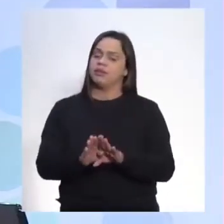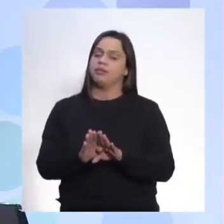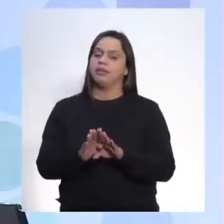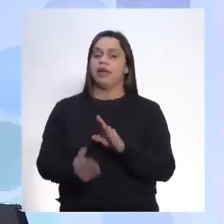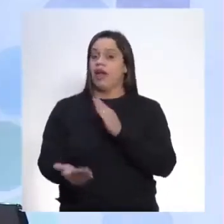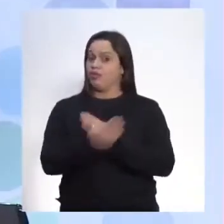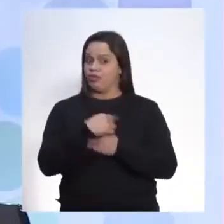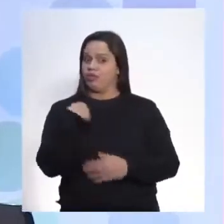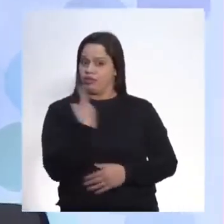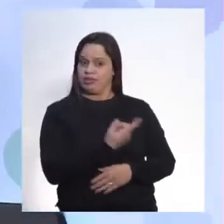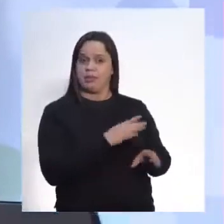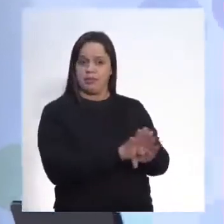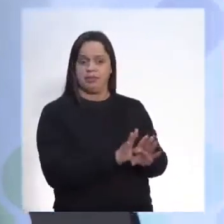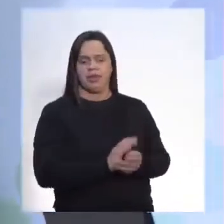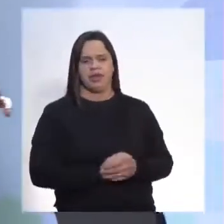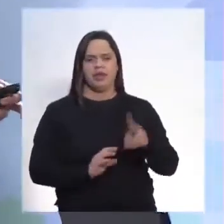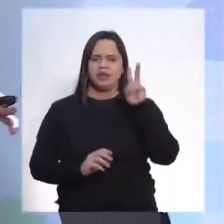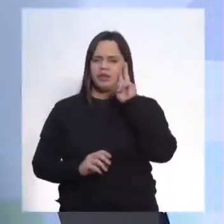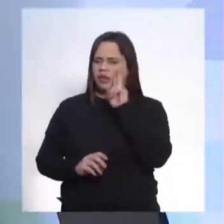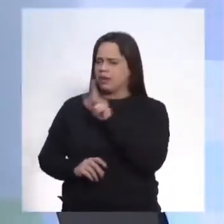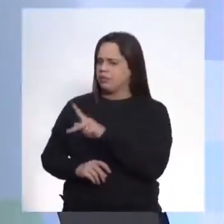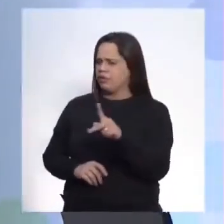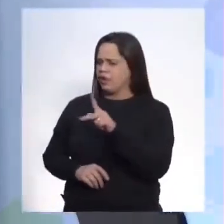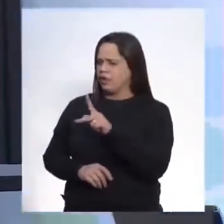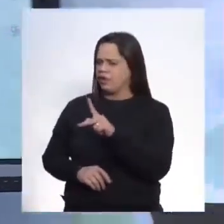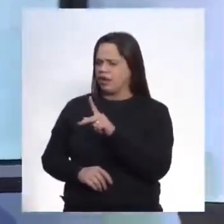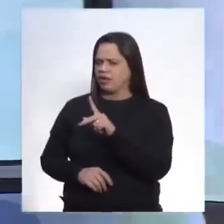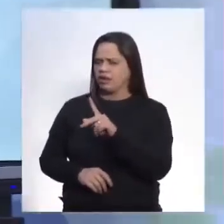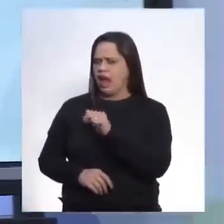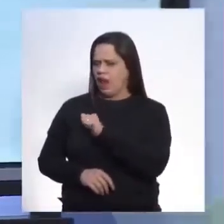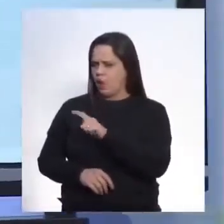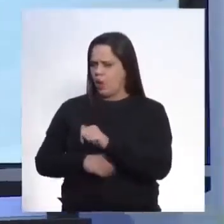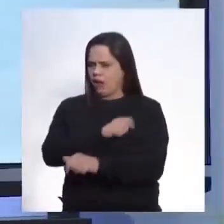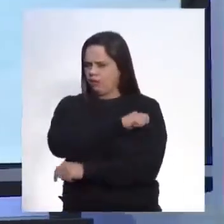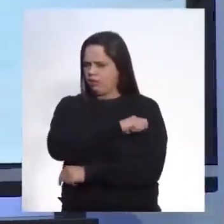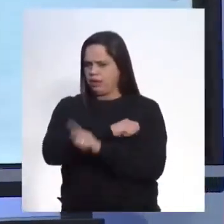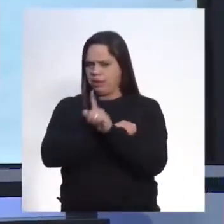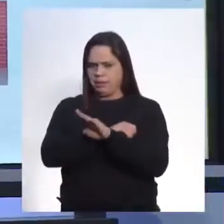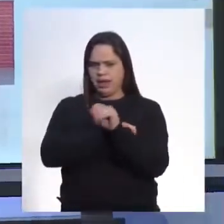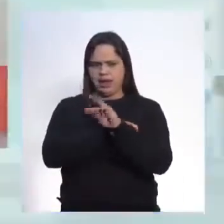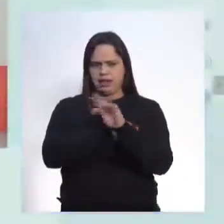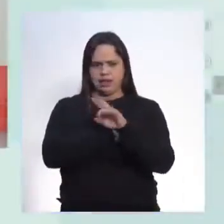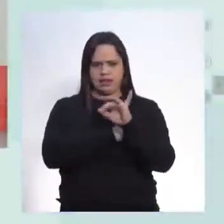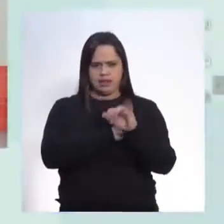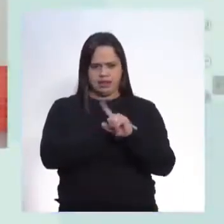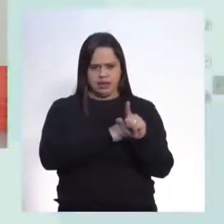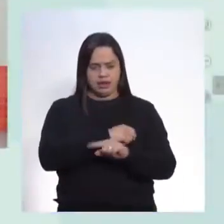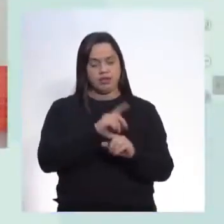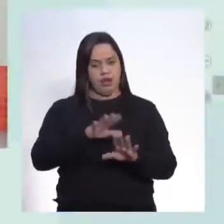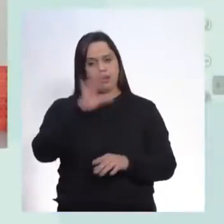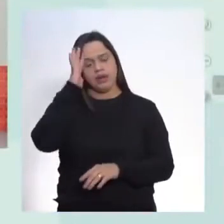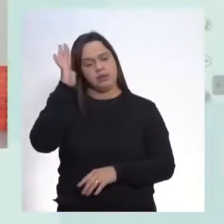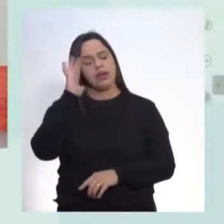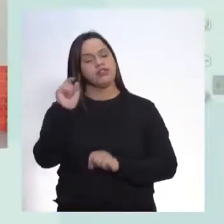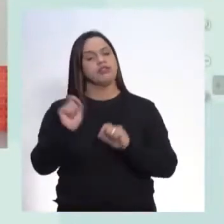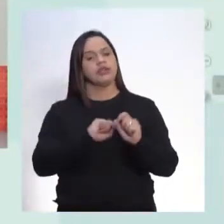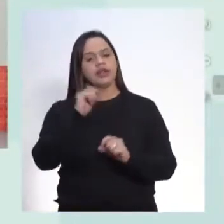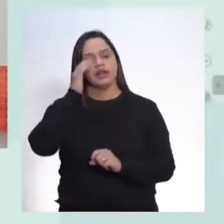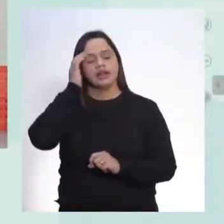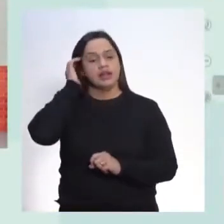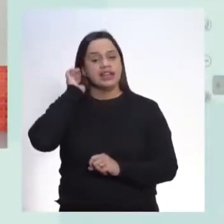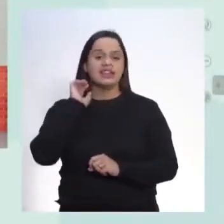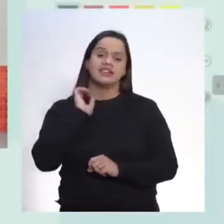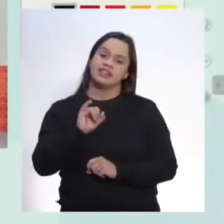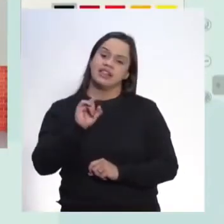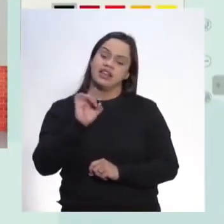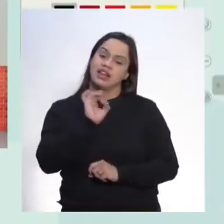bem? Eu não lembro o nome, foi a Beatriz que falou. Isso. Mas assim, gente, imagine se cada um